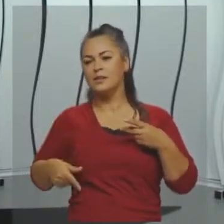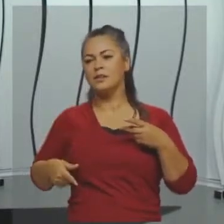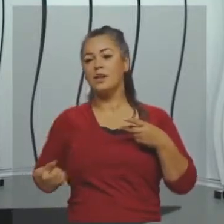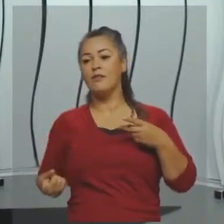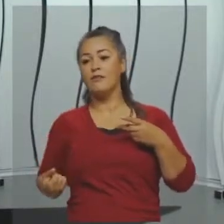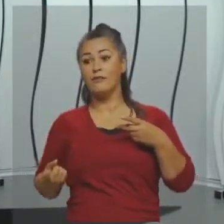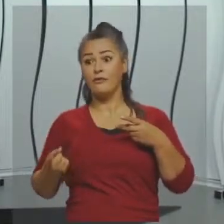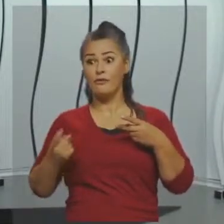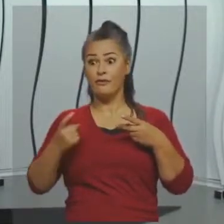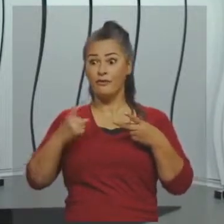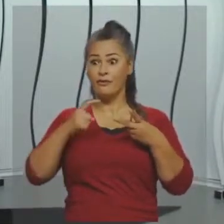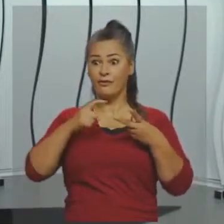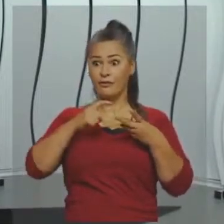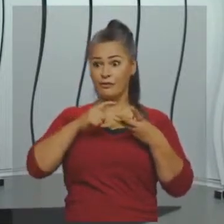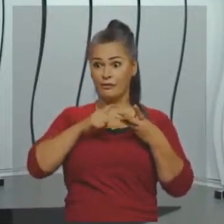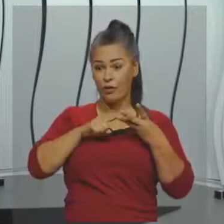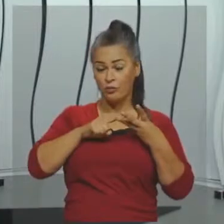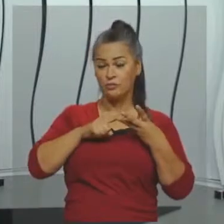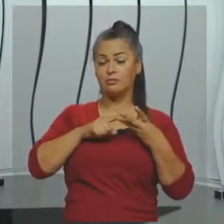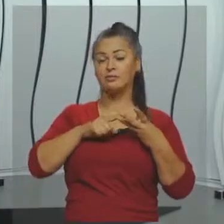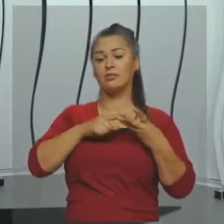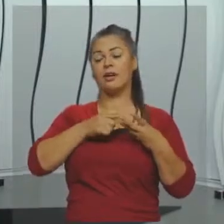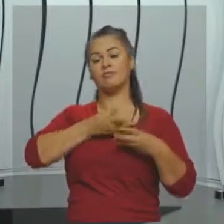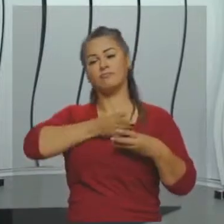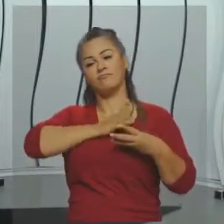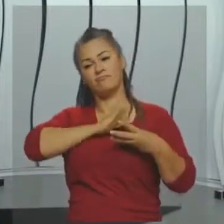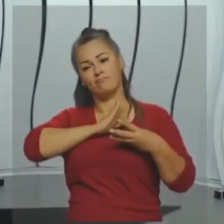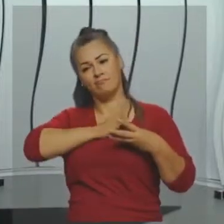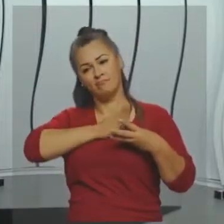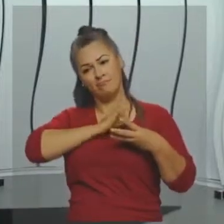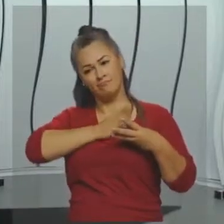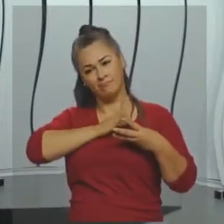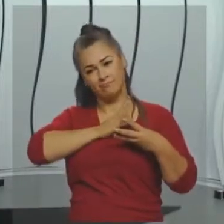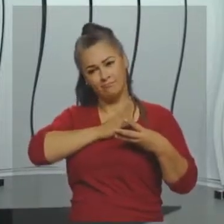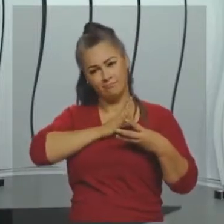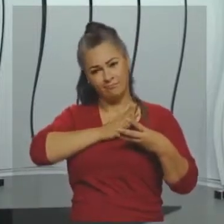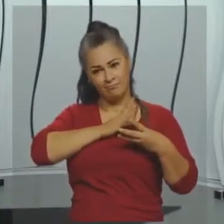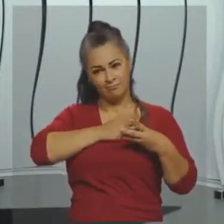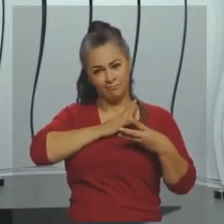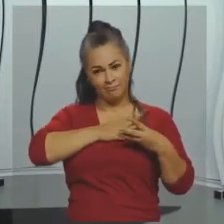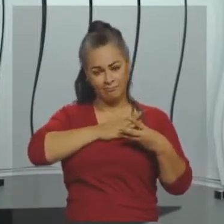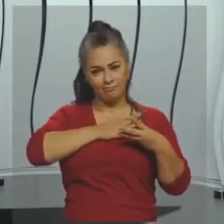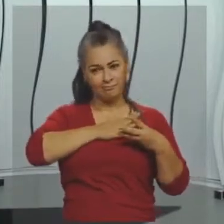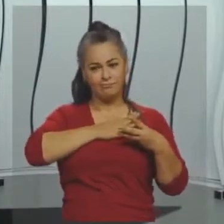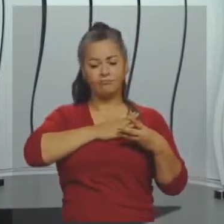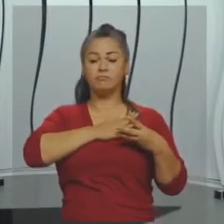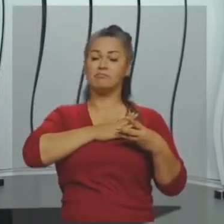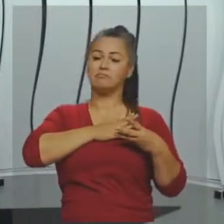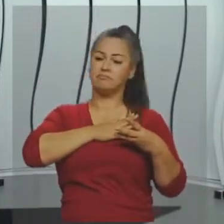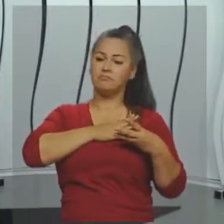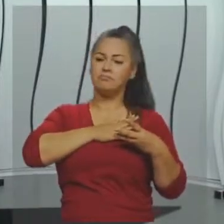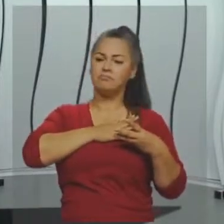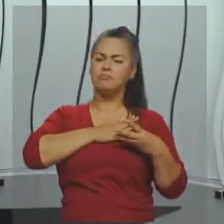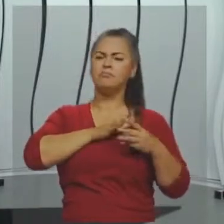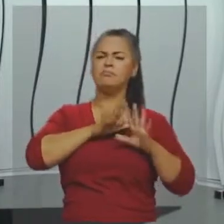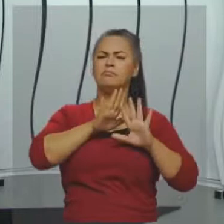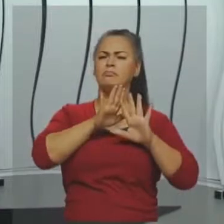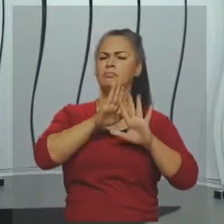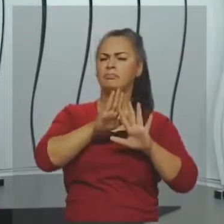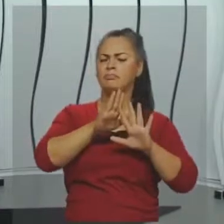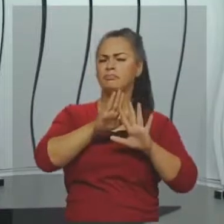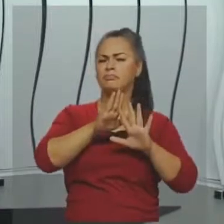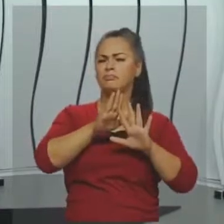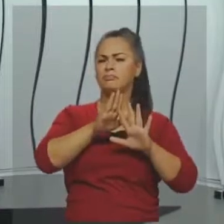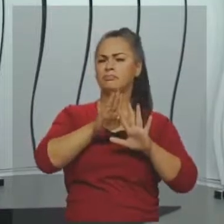das veias renais, entra na veia cava inferior e vai para o coração. Agora,